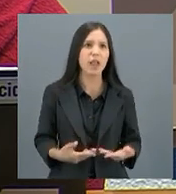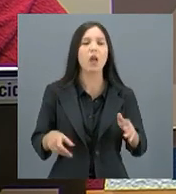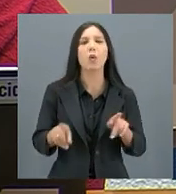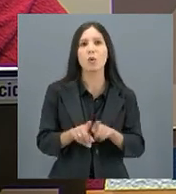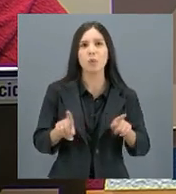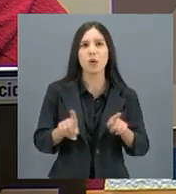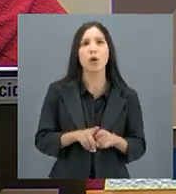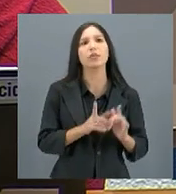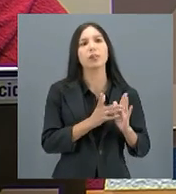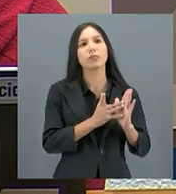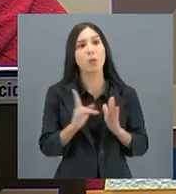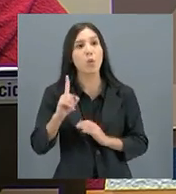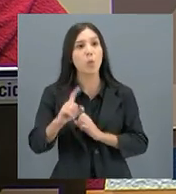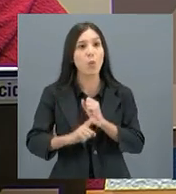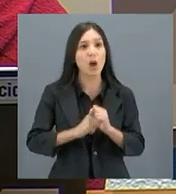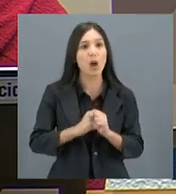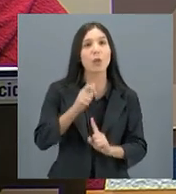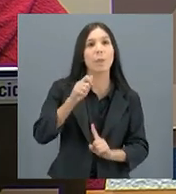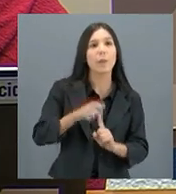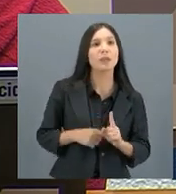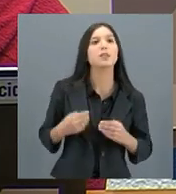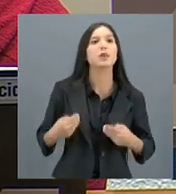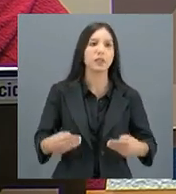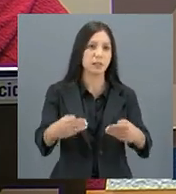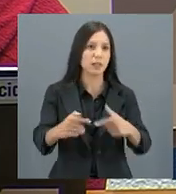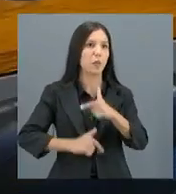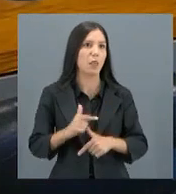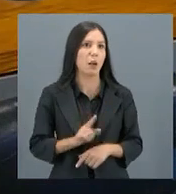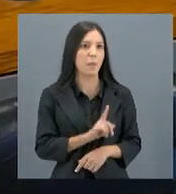isso ao longo de 1 ano e 1 mês e que estive no Ministério da Fazenda.